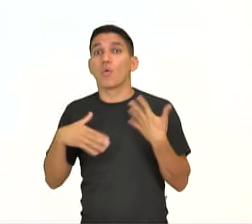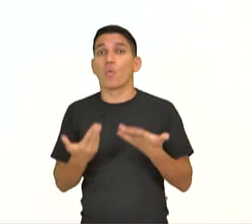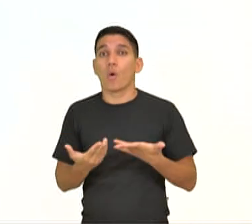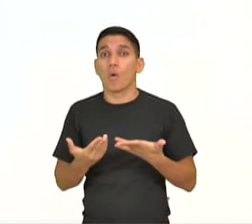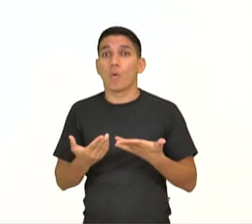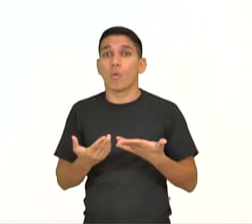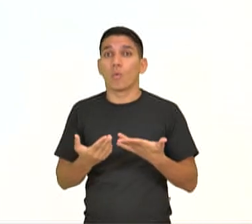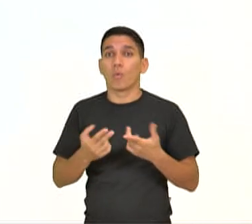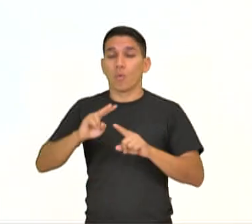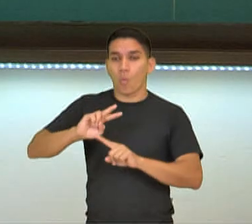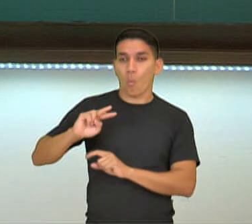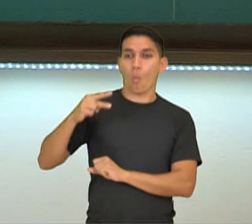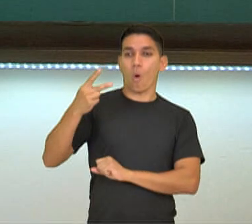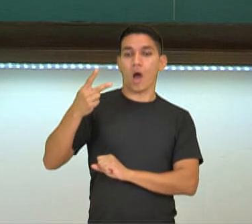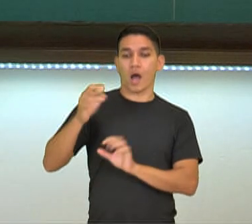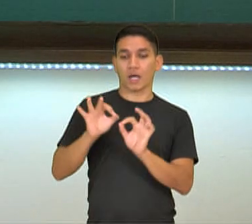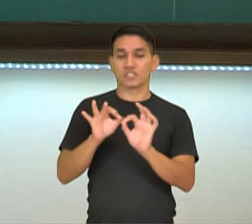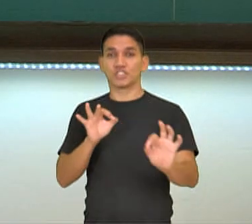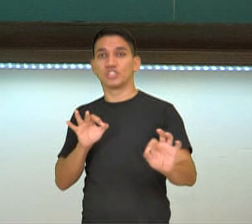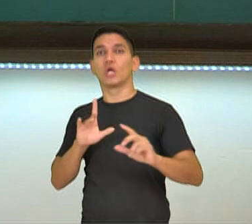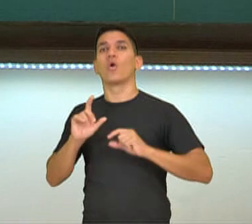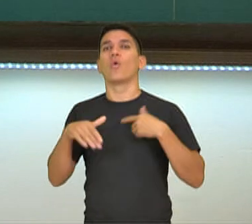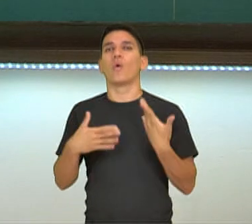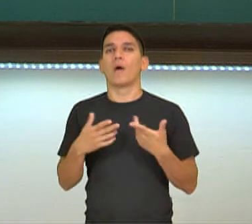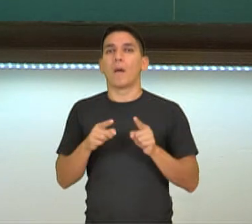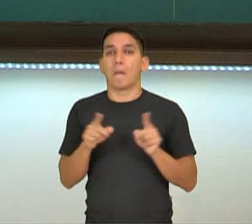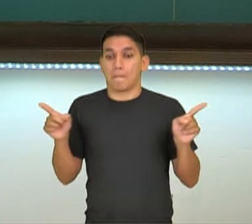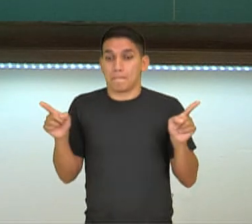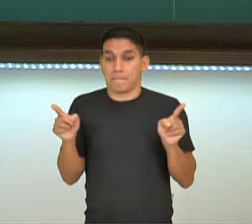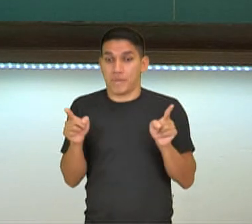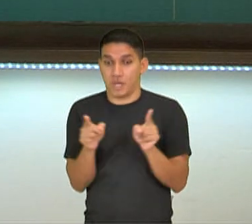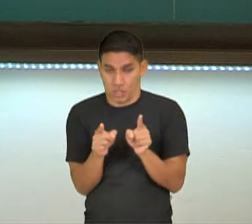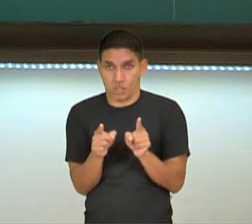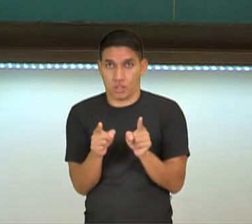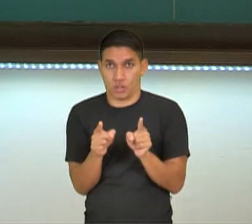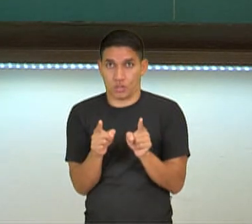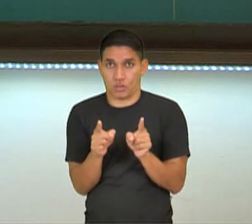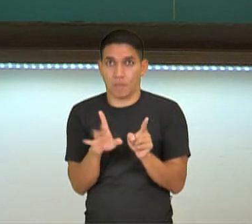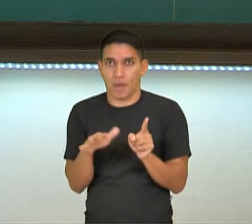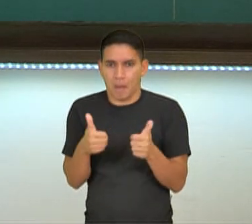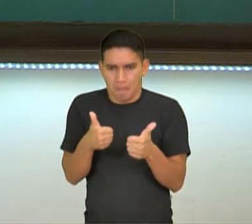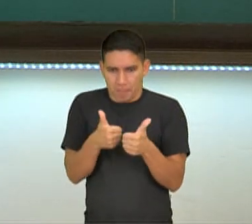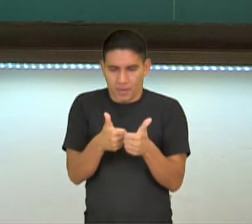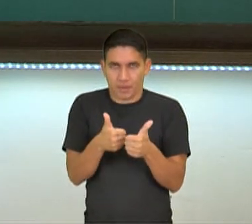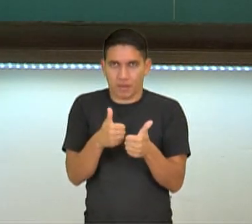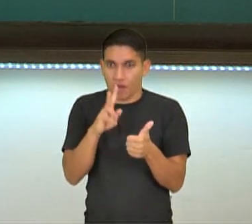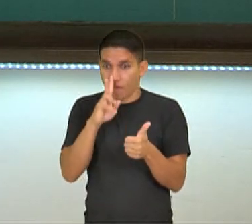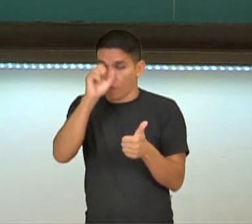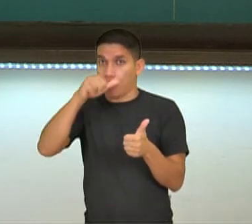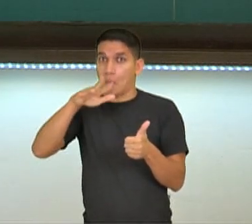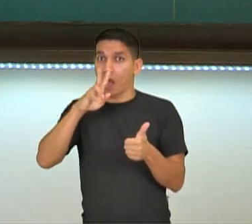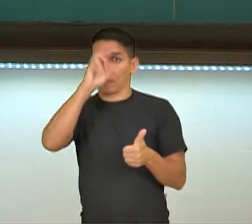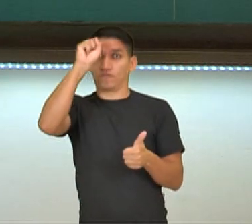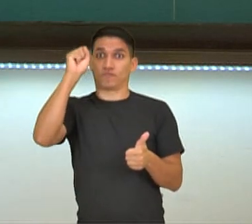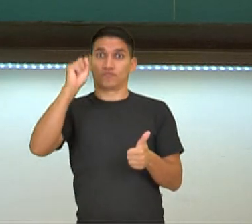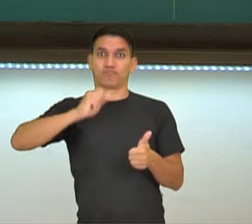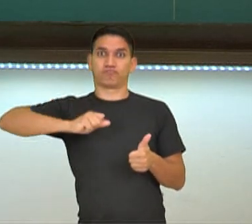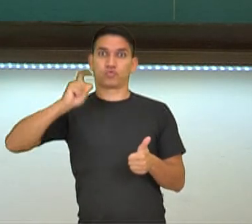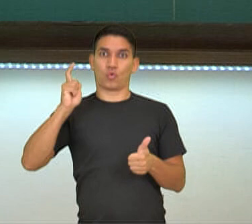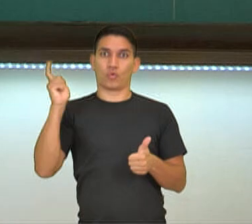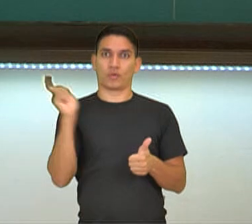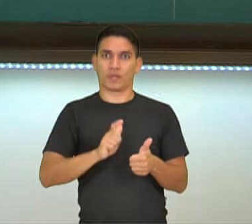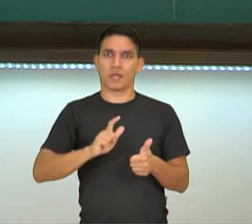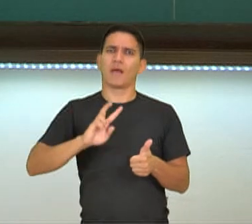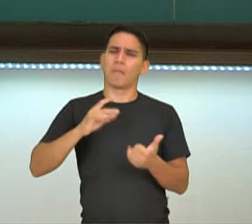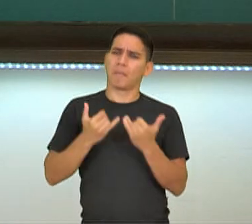distância. Ou seja, quanto menor a distância, maior era a força com o quadrado dessa